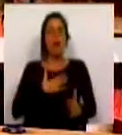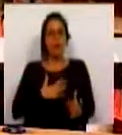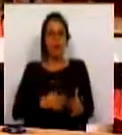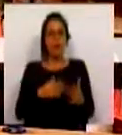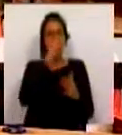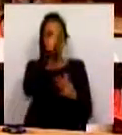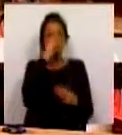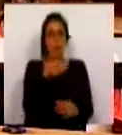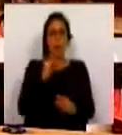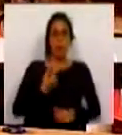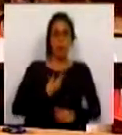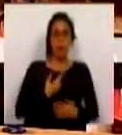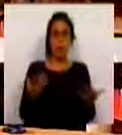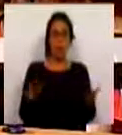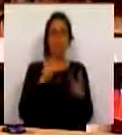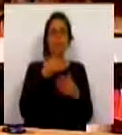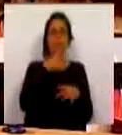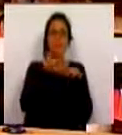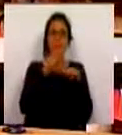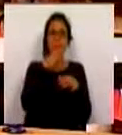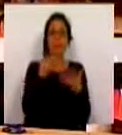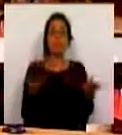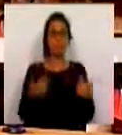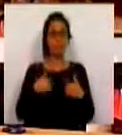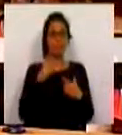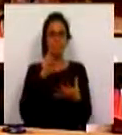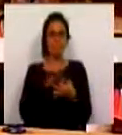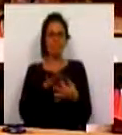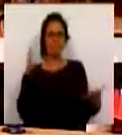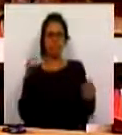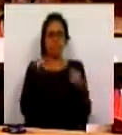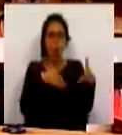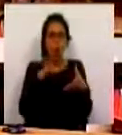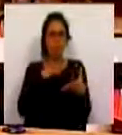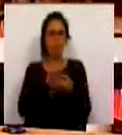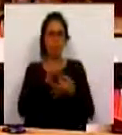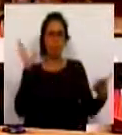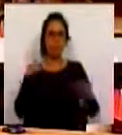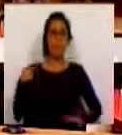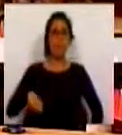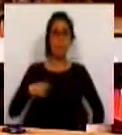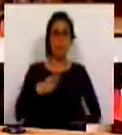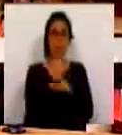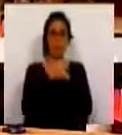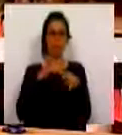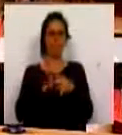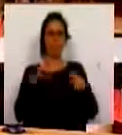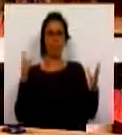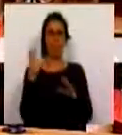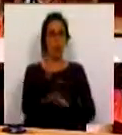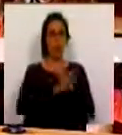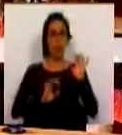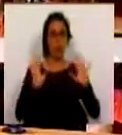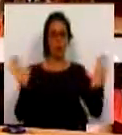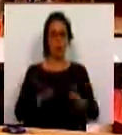desde já, em nome do Partido Socialista, a declaração de que não nos revemos nessa orientação da presidência austríaca da União